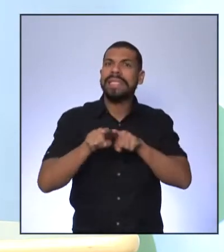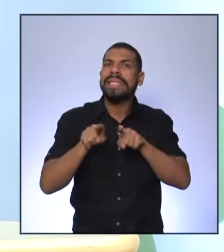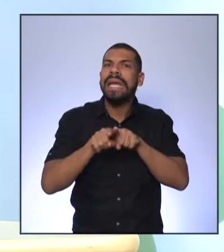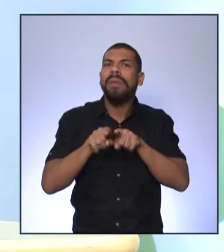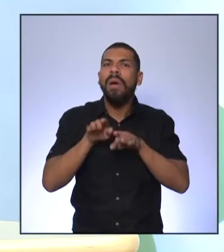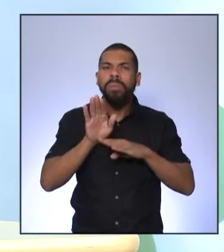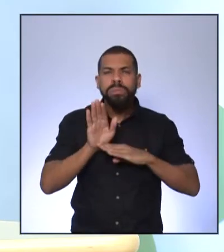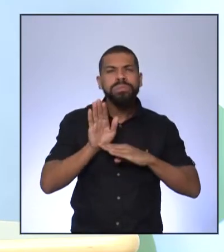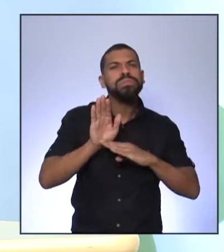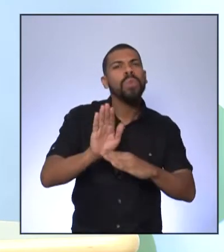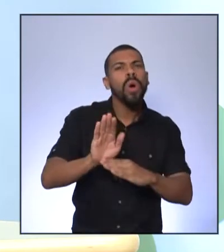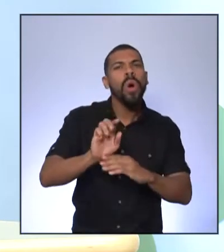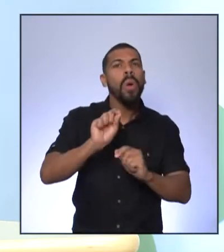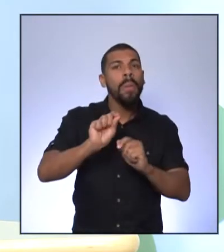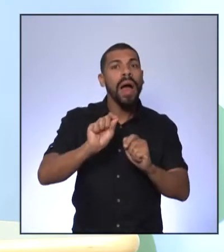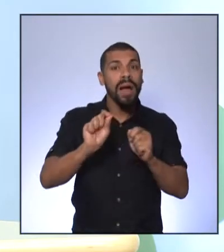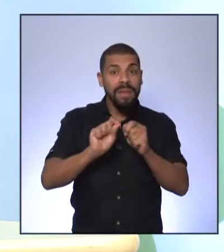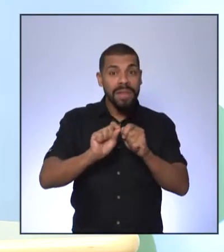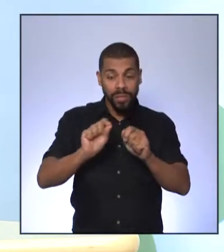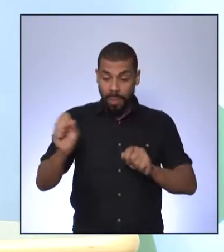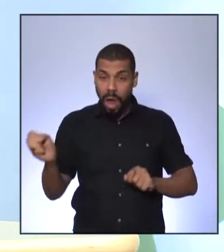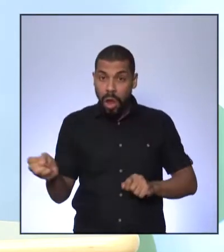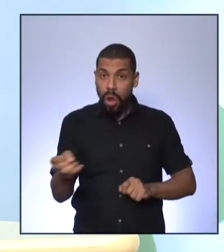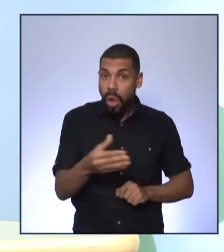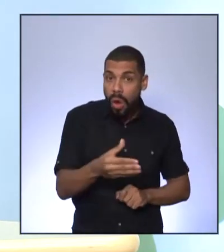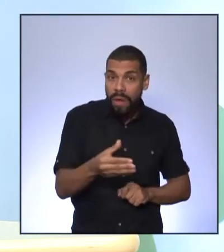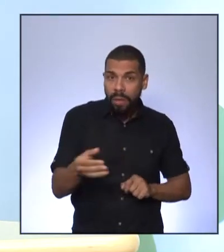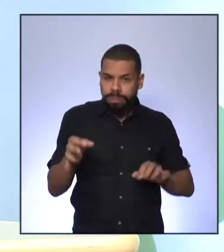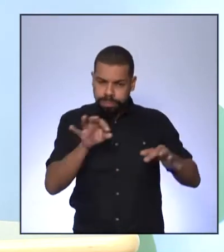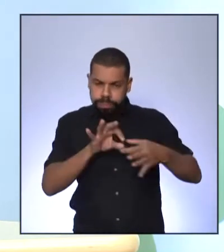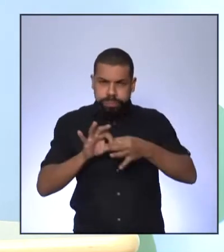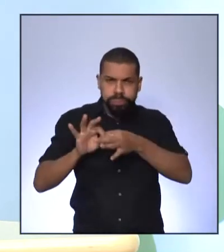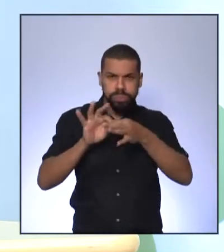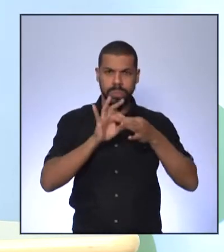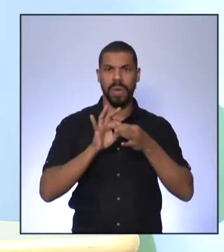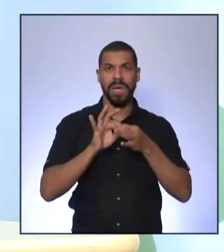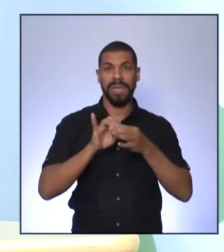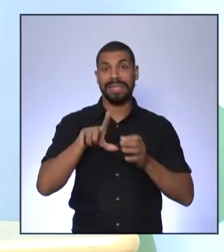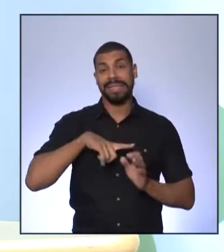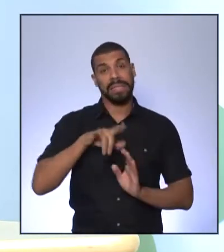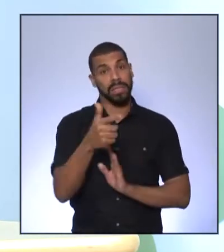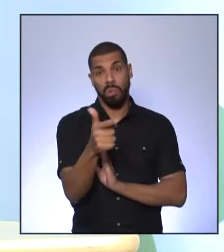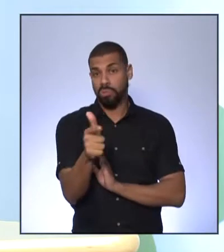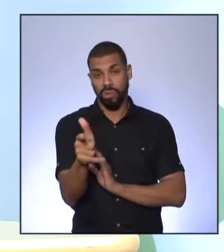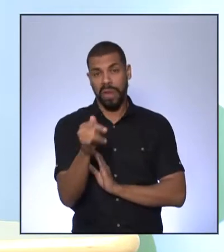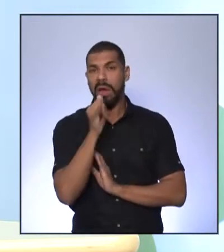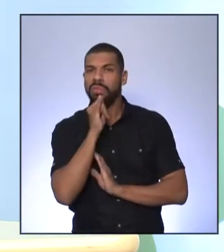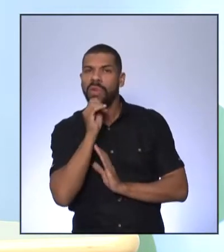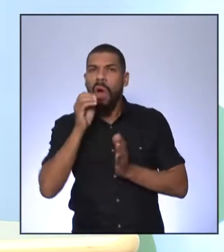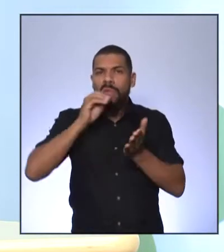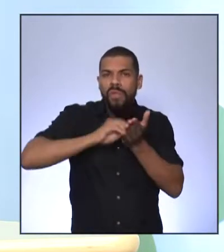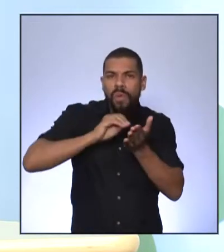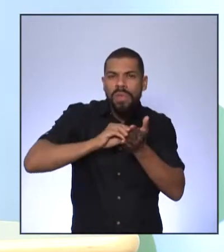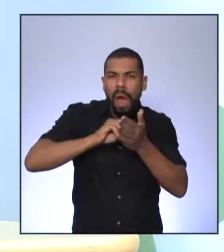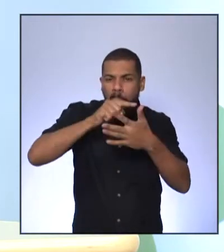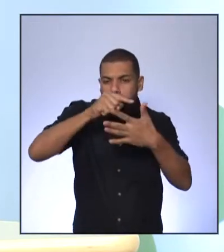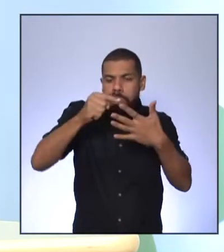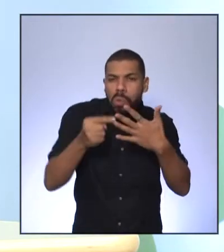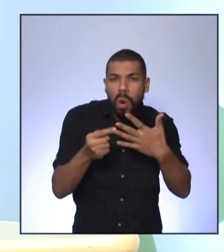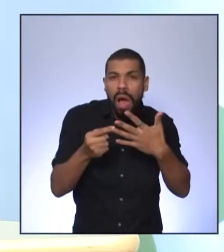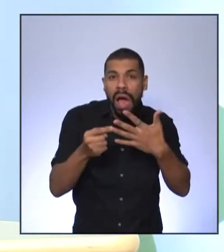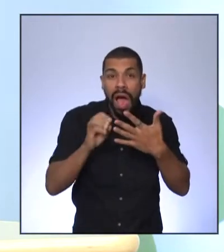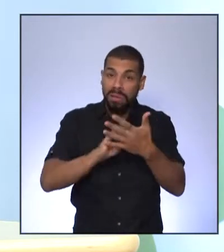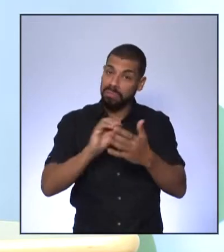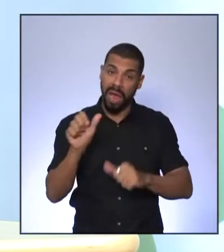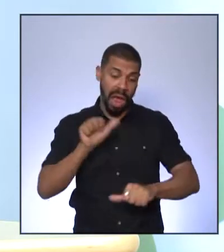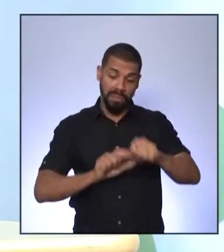orientação adequada para formar as novas ligações. Então, se faltar um desses fatores, a transformação não